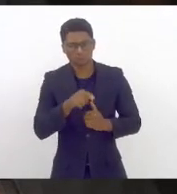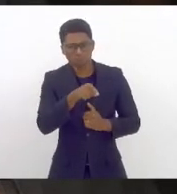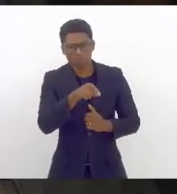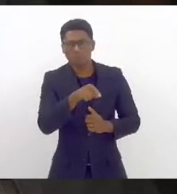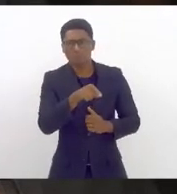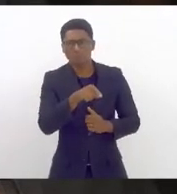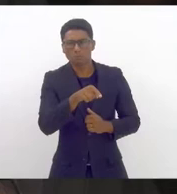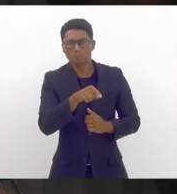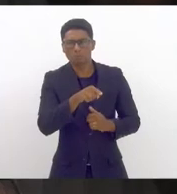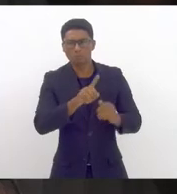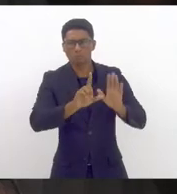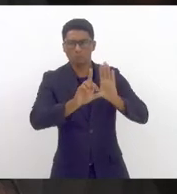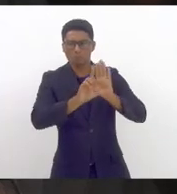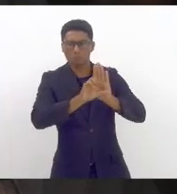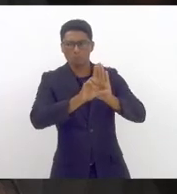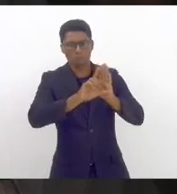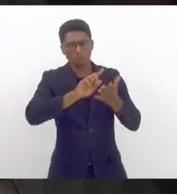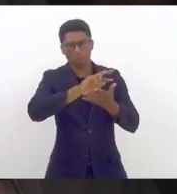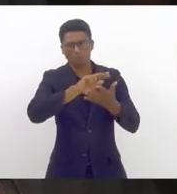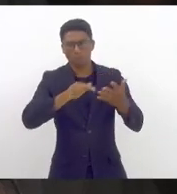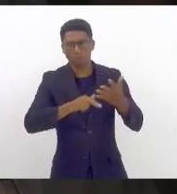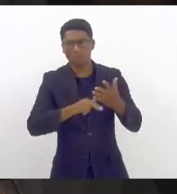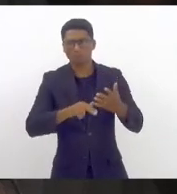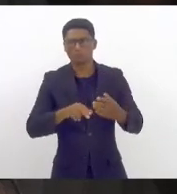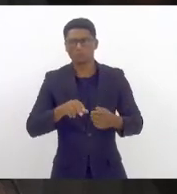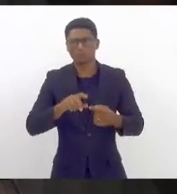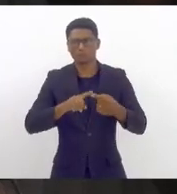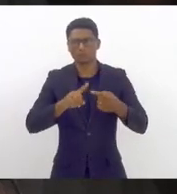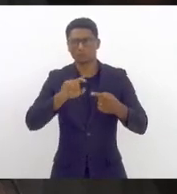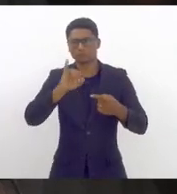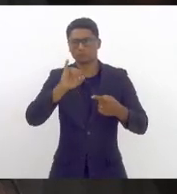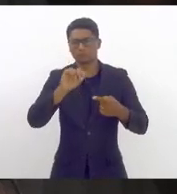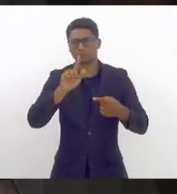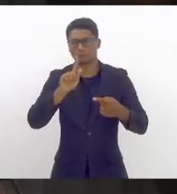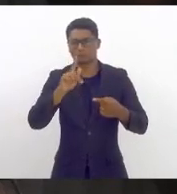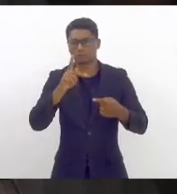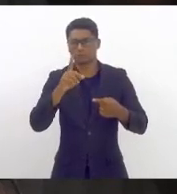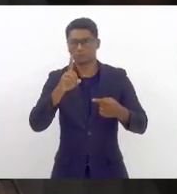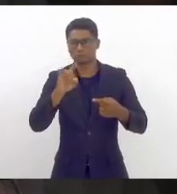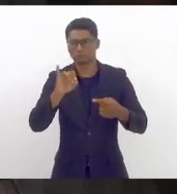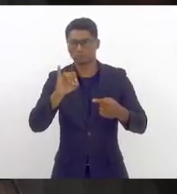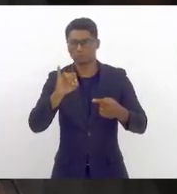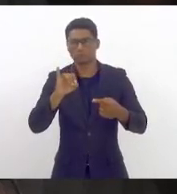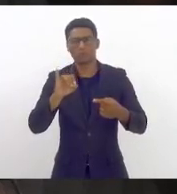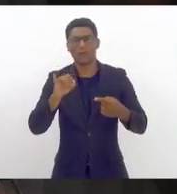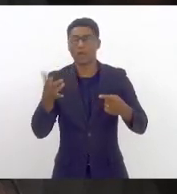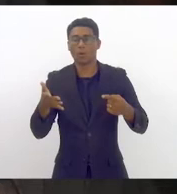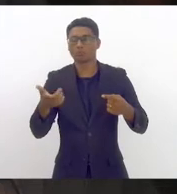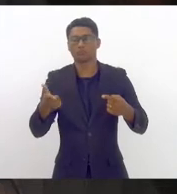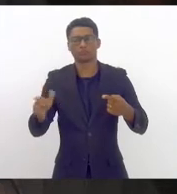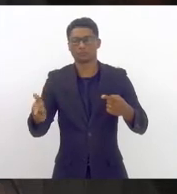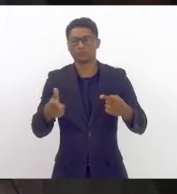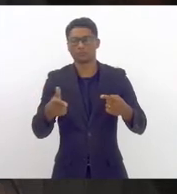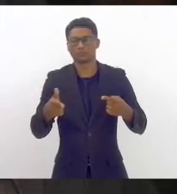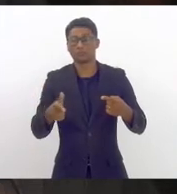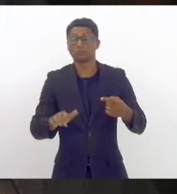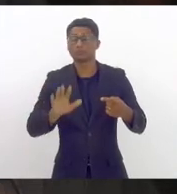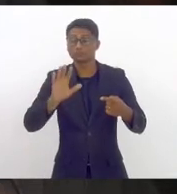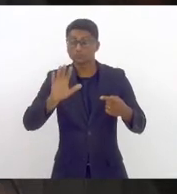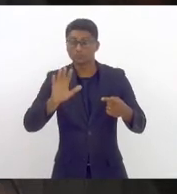leis complementares que são igpdi que já não existe mais mas